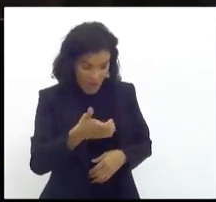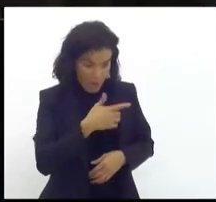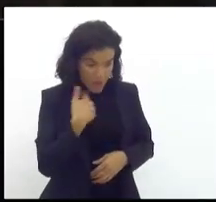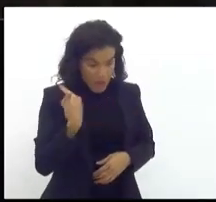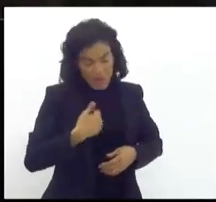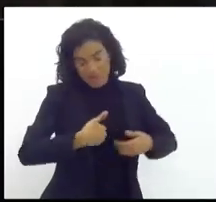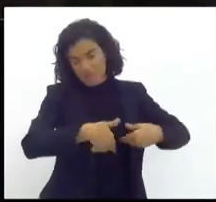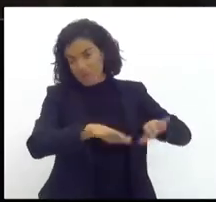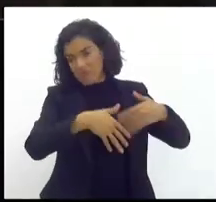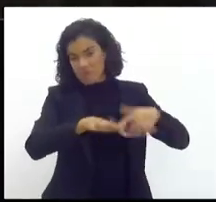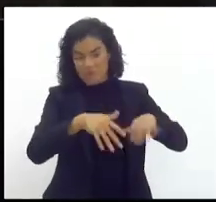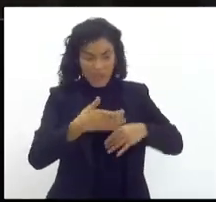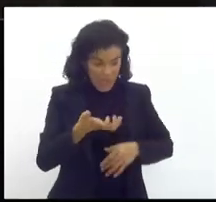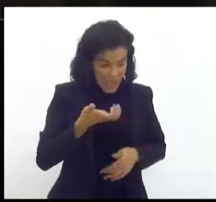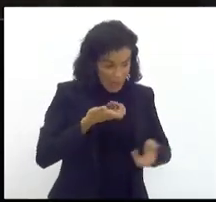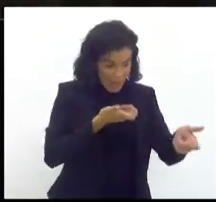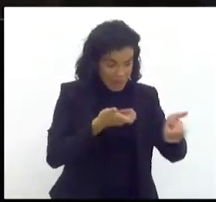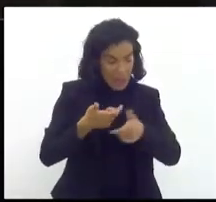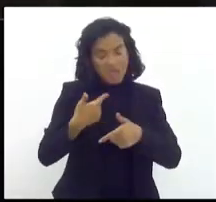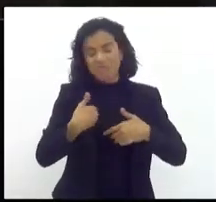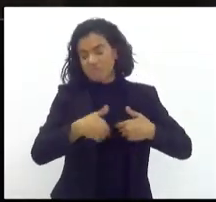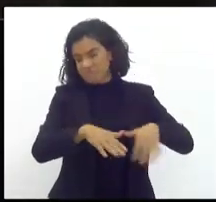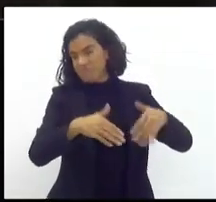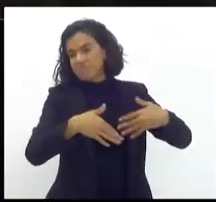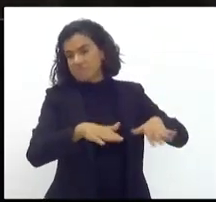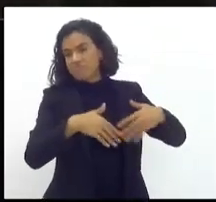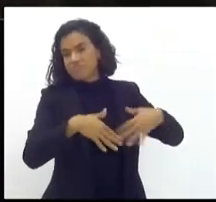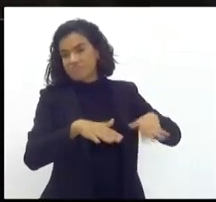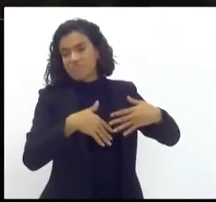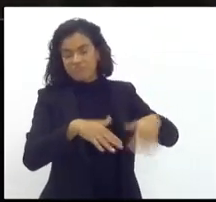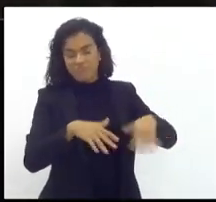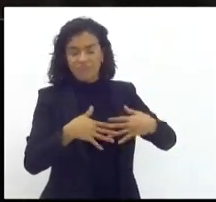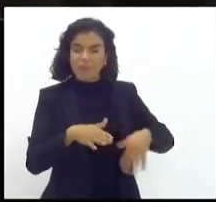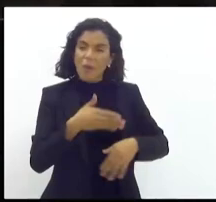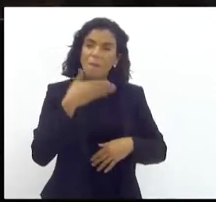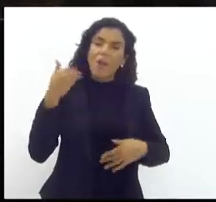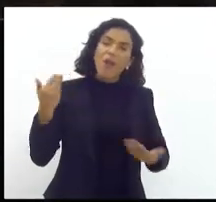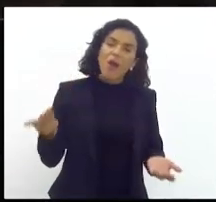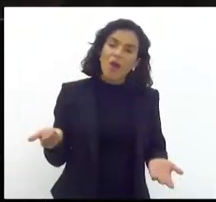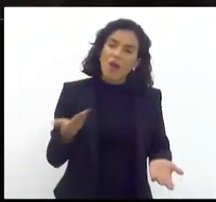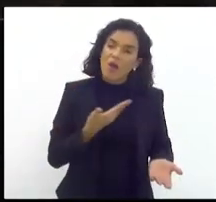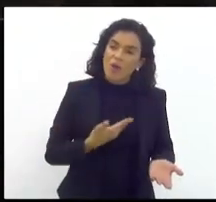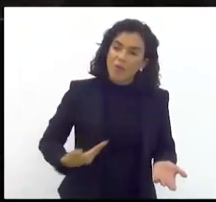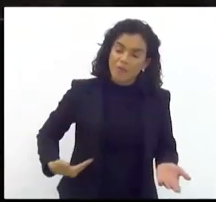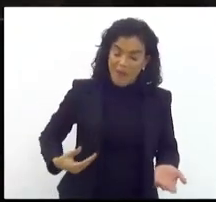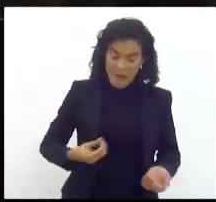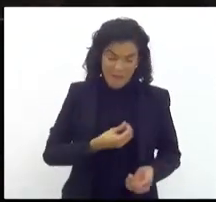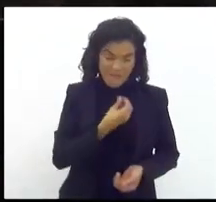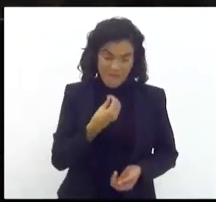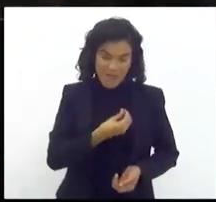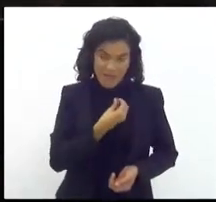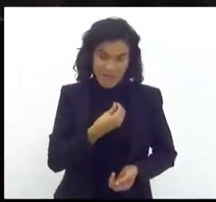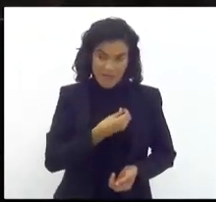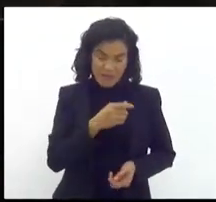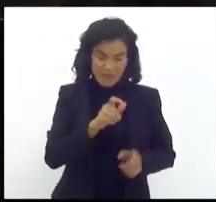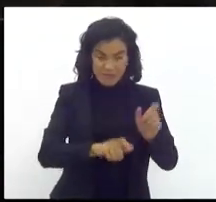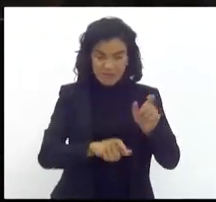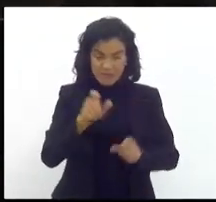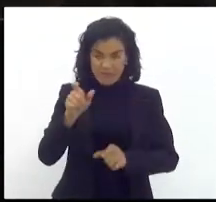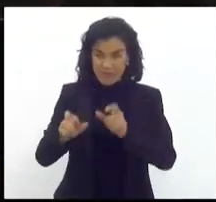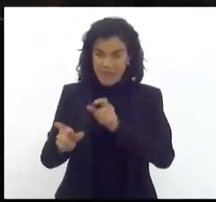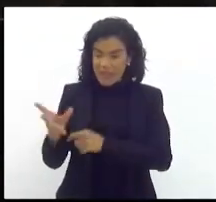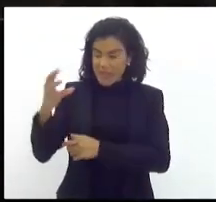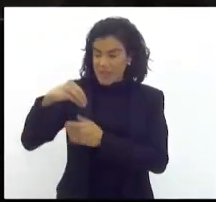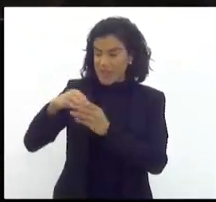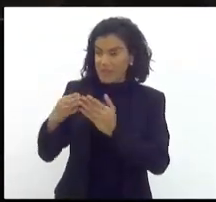considera menor nessa sociedade então é menor para Governador a vida daquelas pessoas que estão